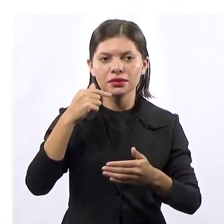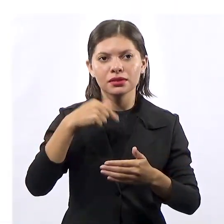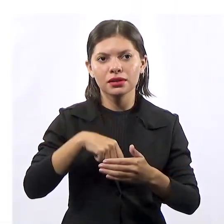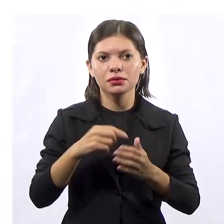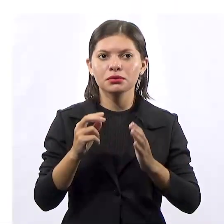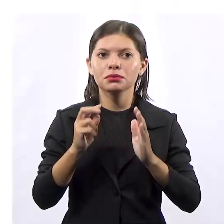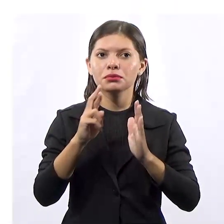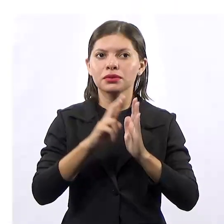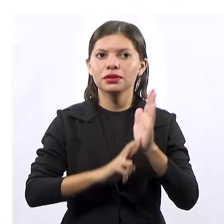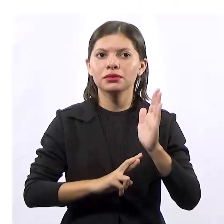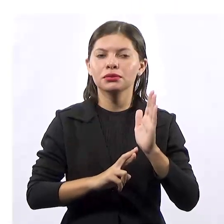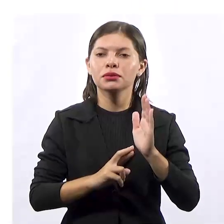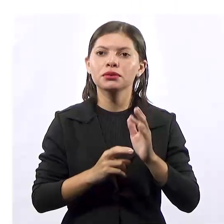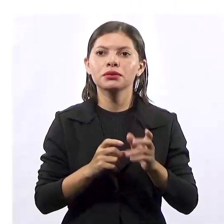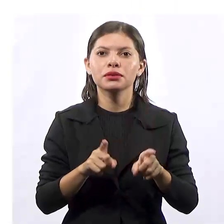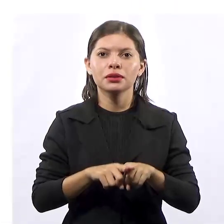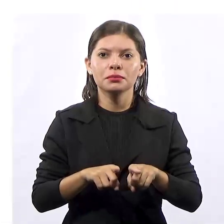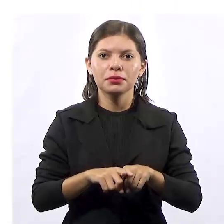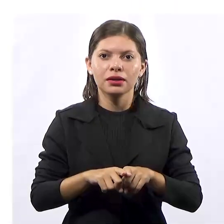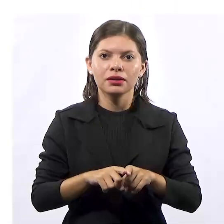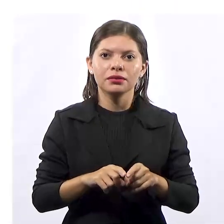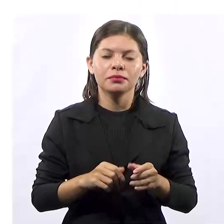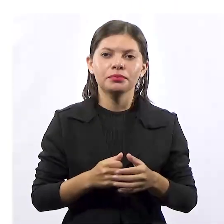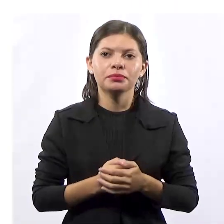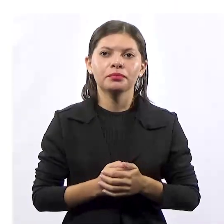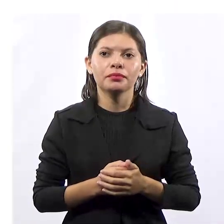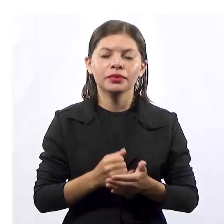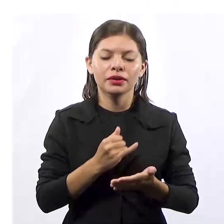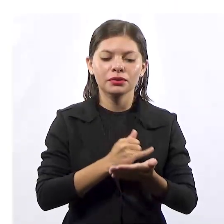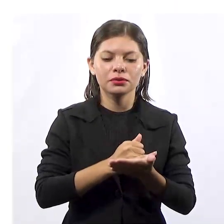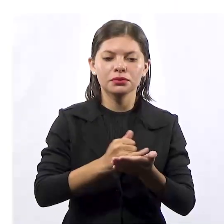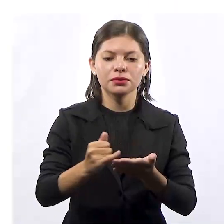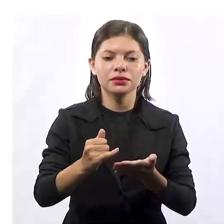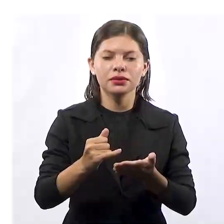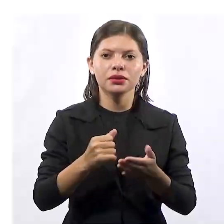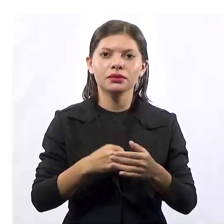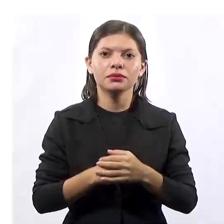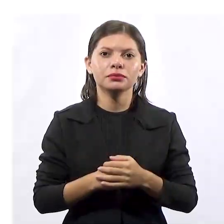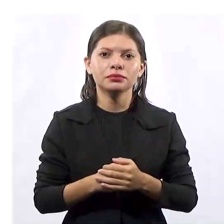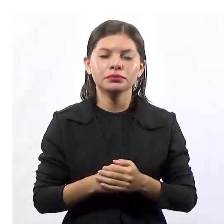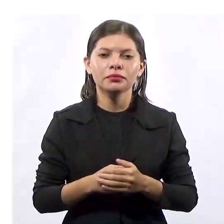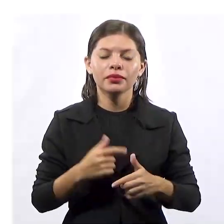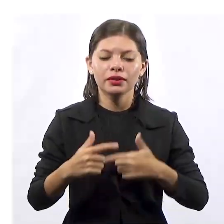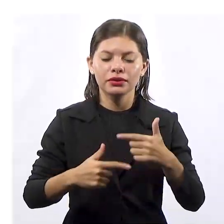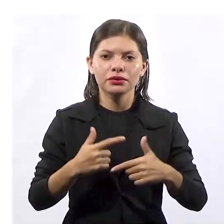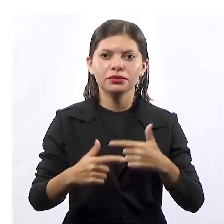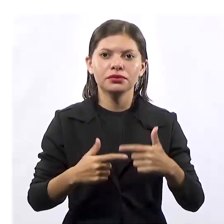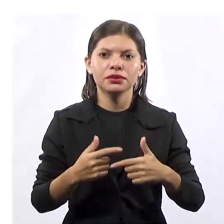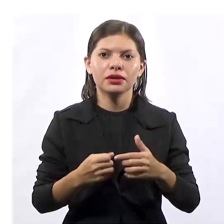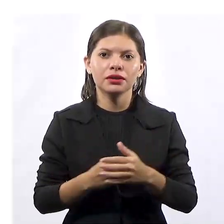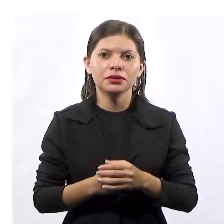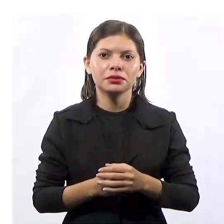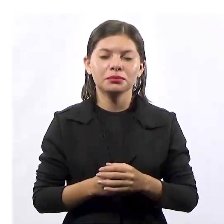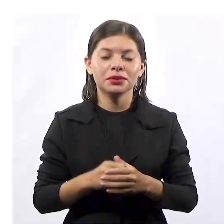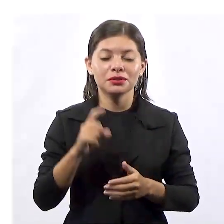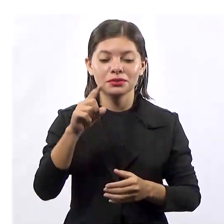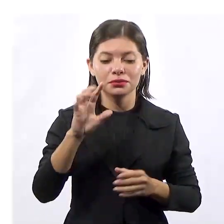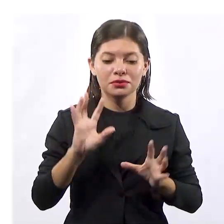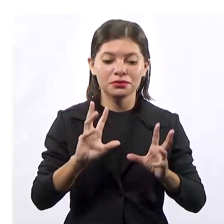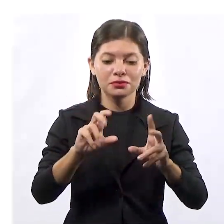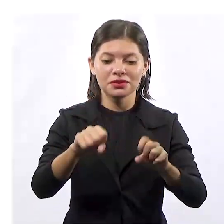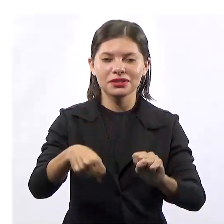relatório. Também informar na introdução a relevância dessa atividade para a sua formação